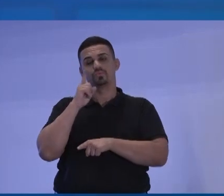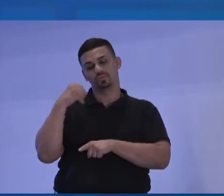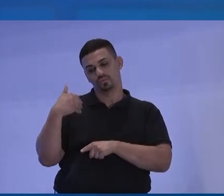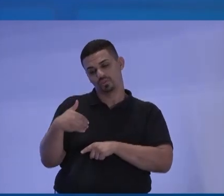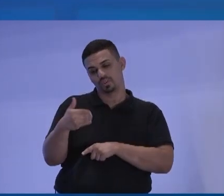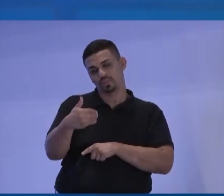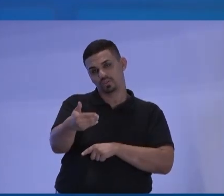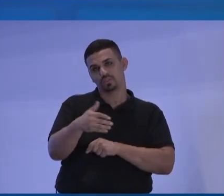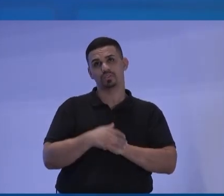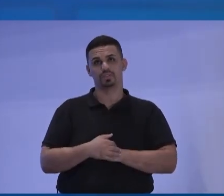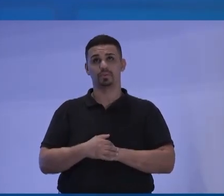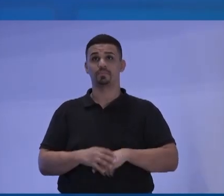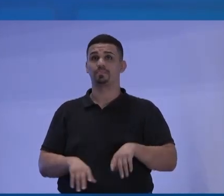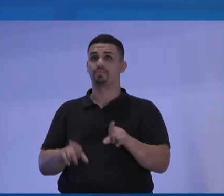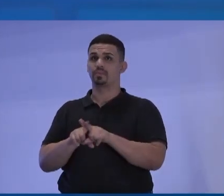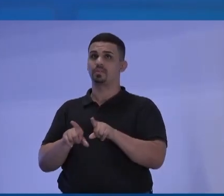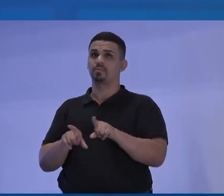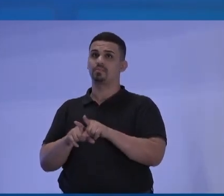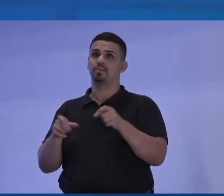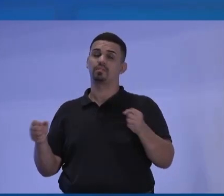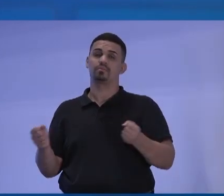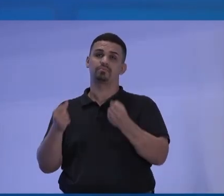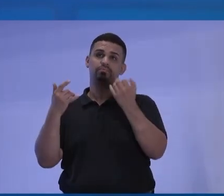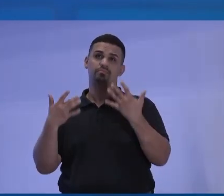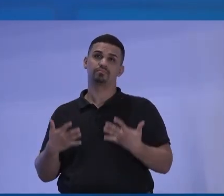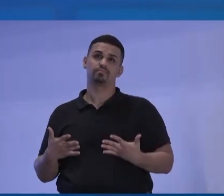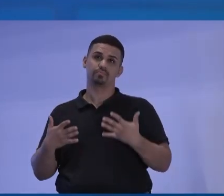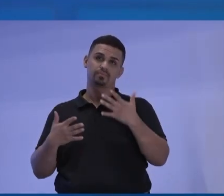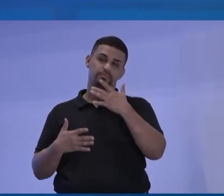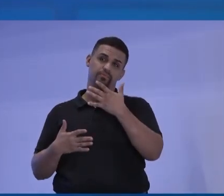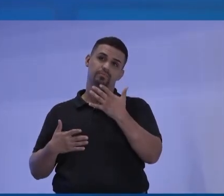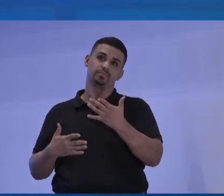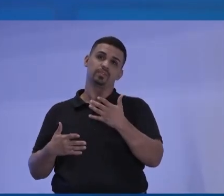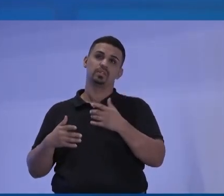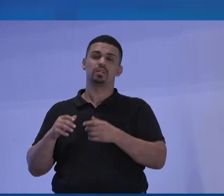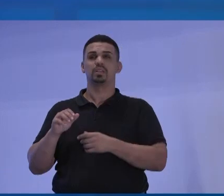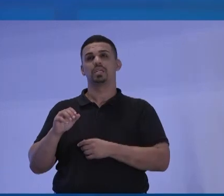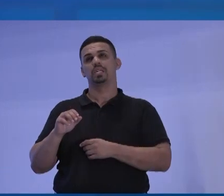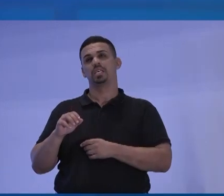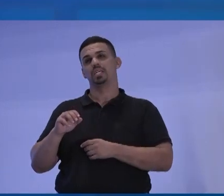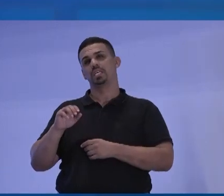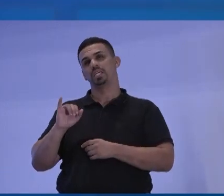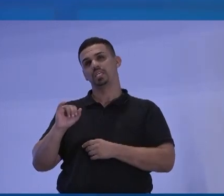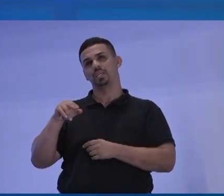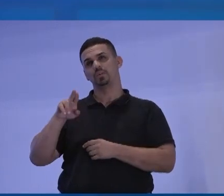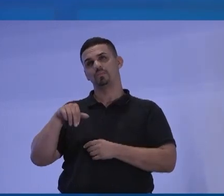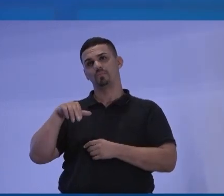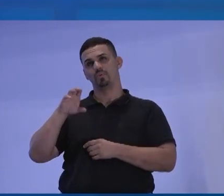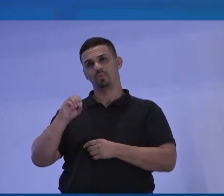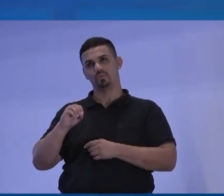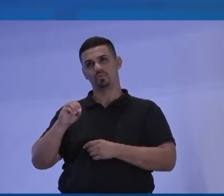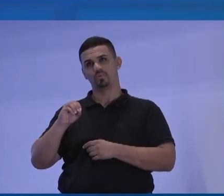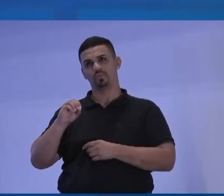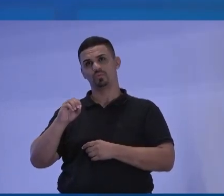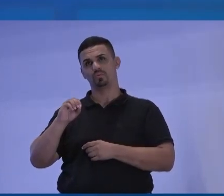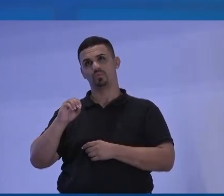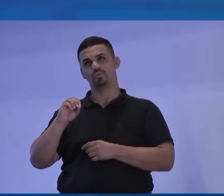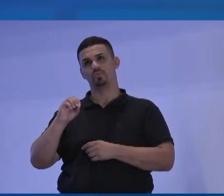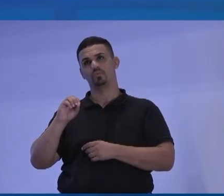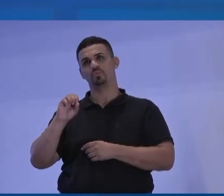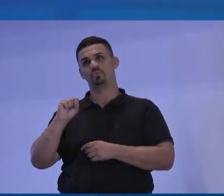Também agora abordando a questão dos imunossupressores, essas medicações tão importantes no tratamento das doenças